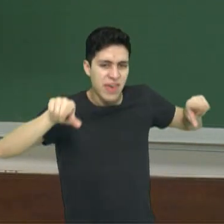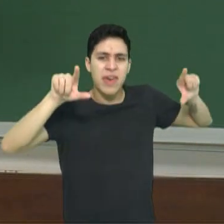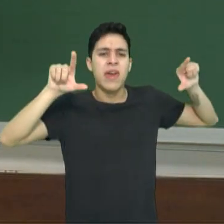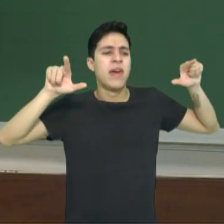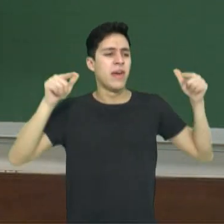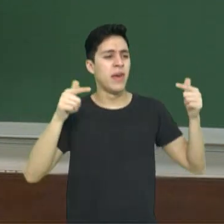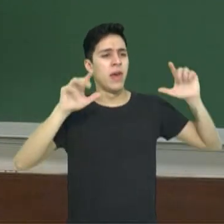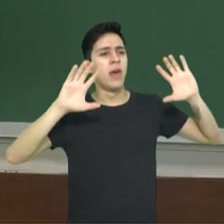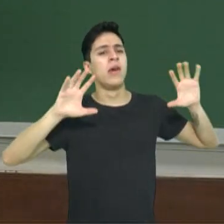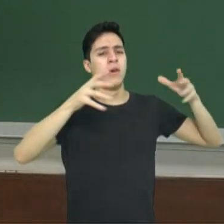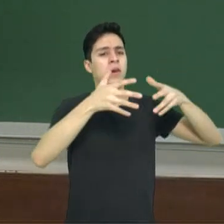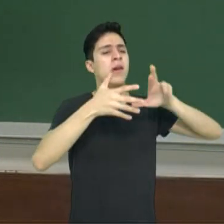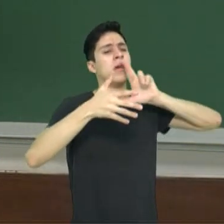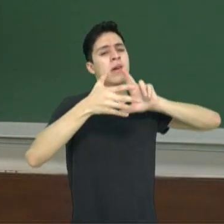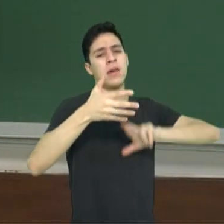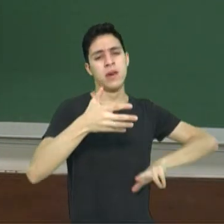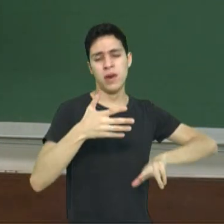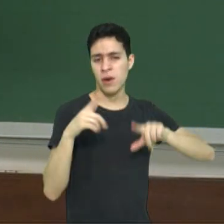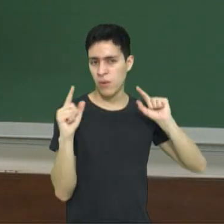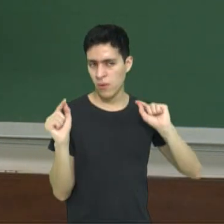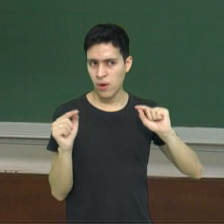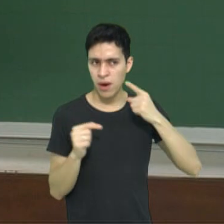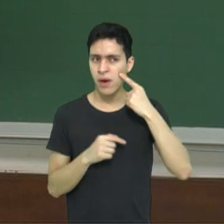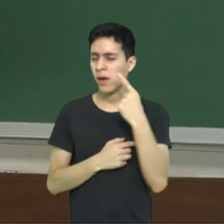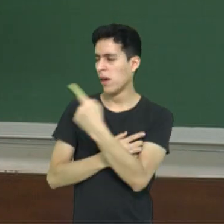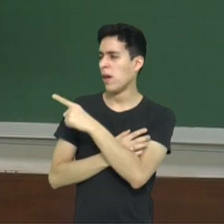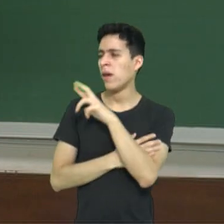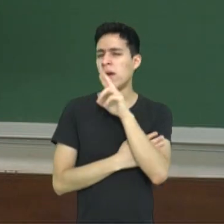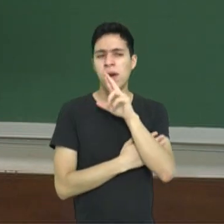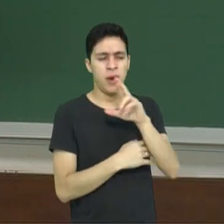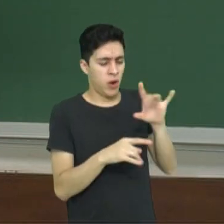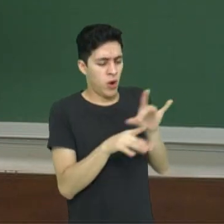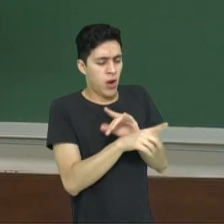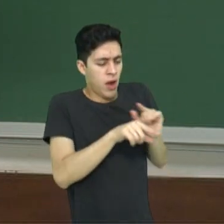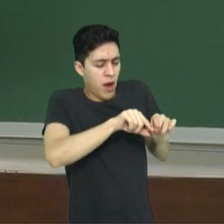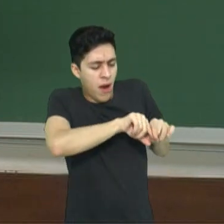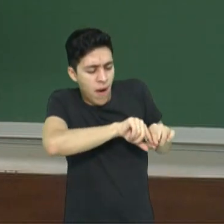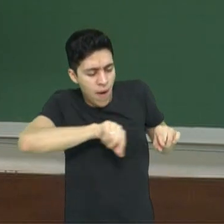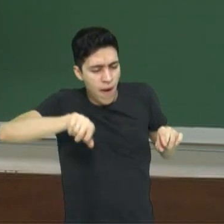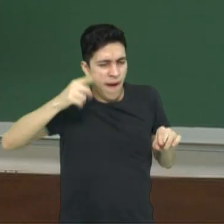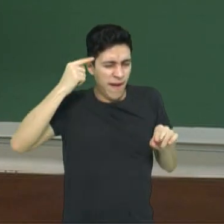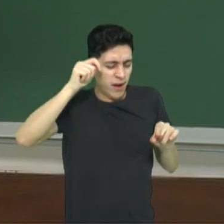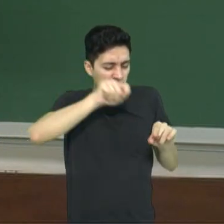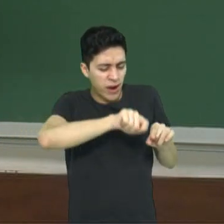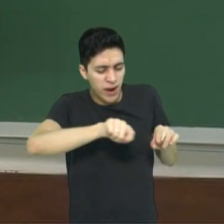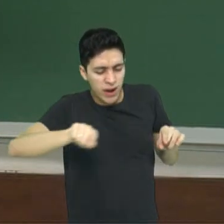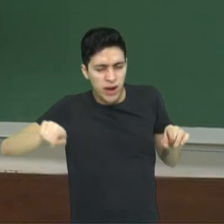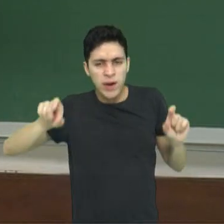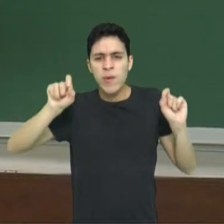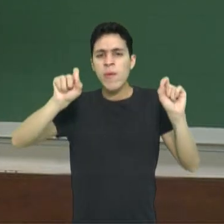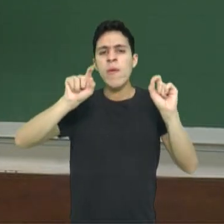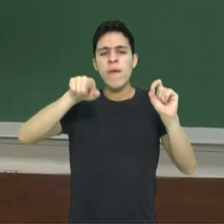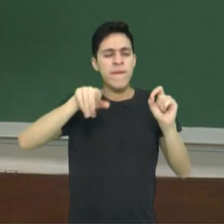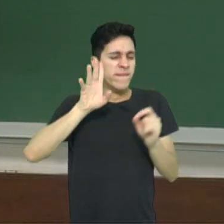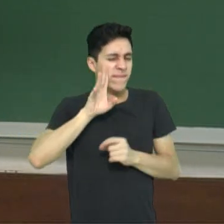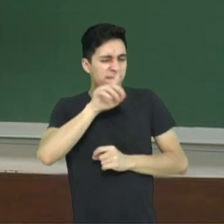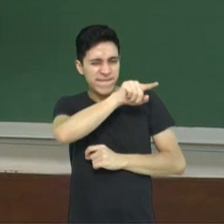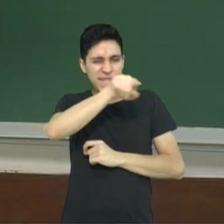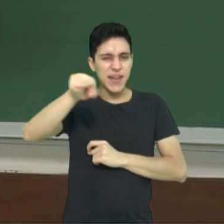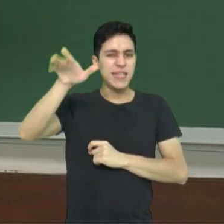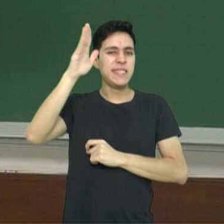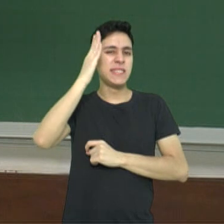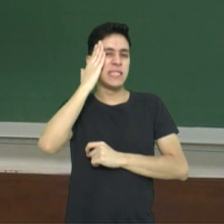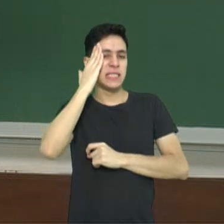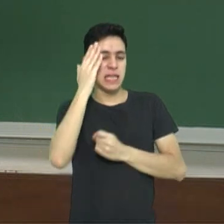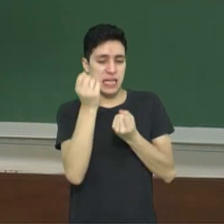para responder. A resposta tem que ser dada por extenso, ok? Tem que escrever. Por isso que é legal você